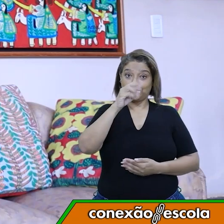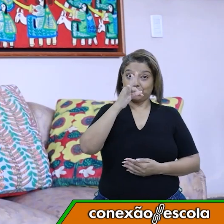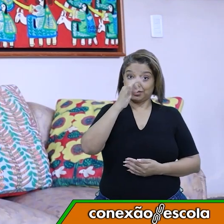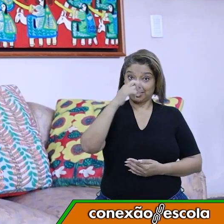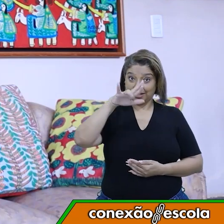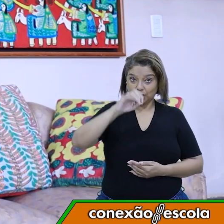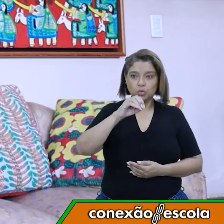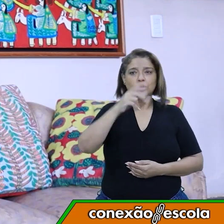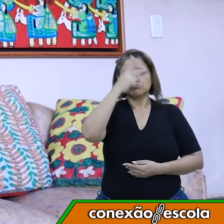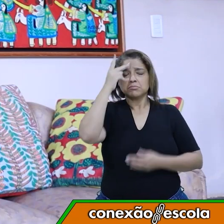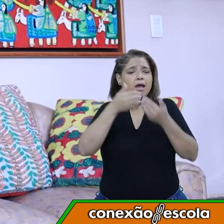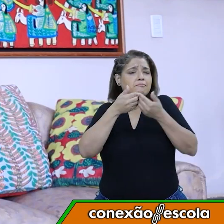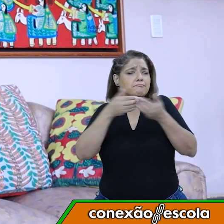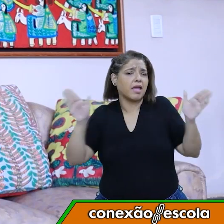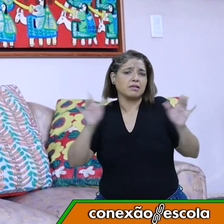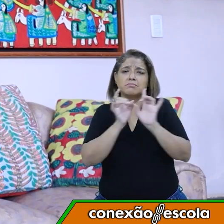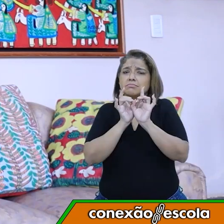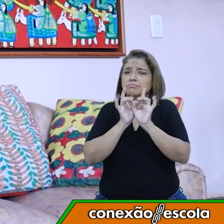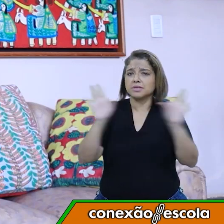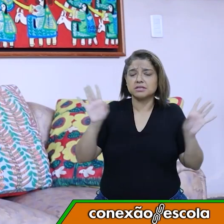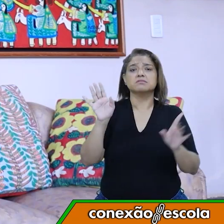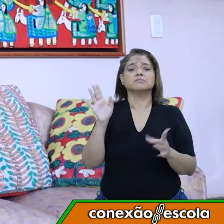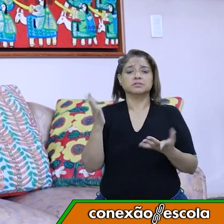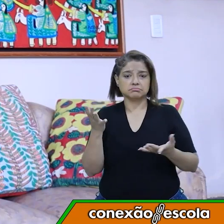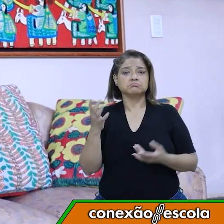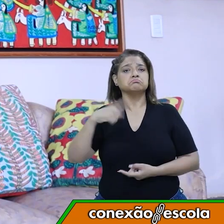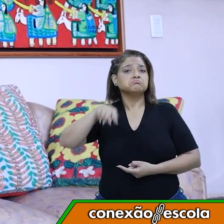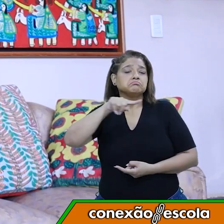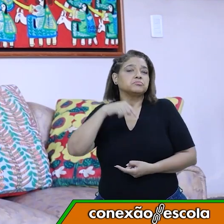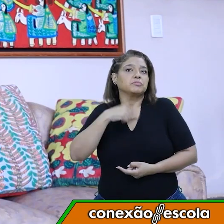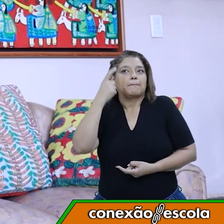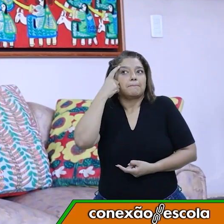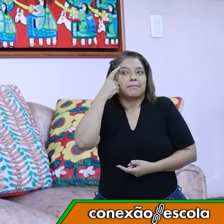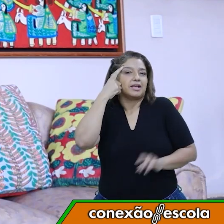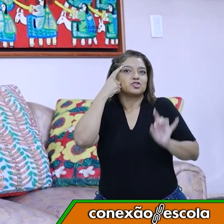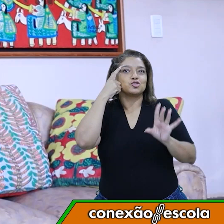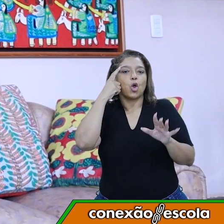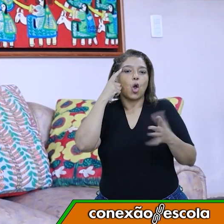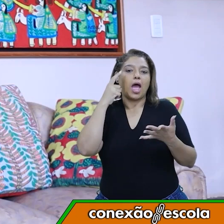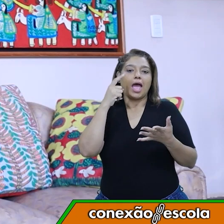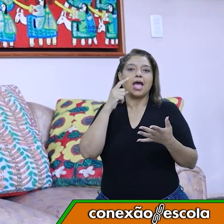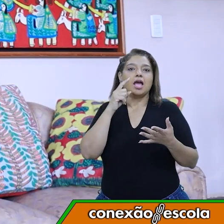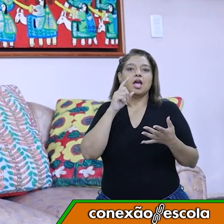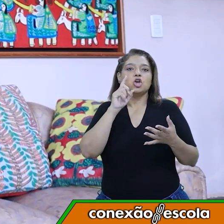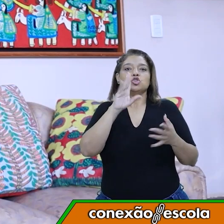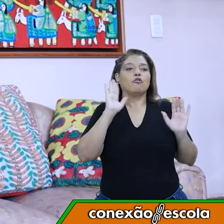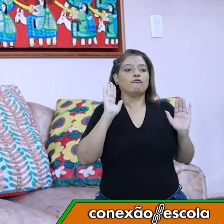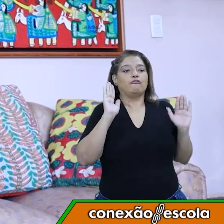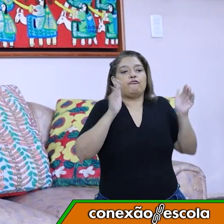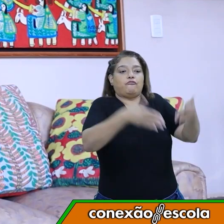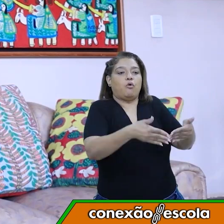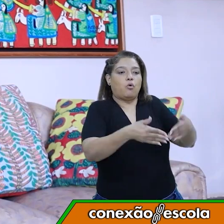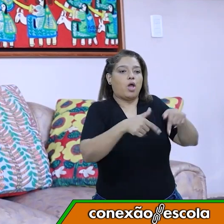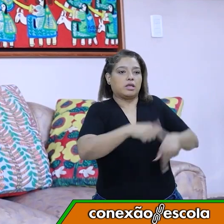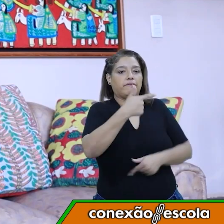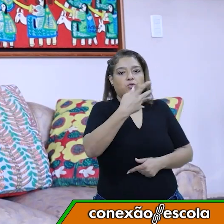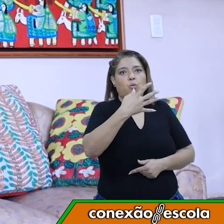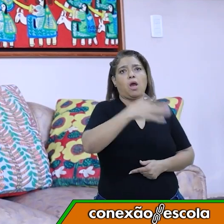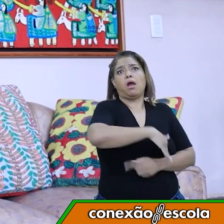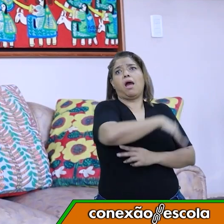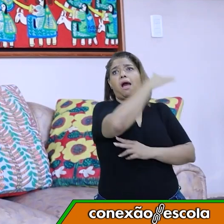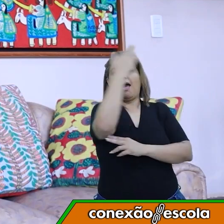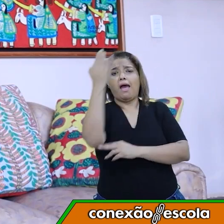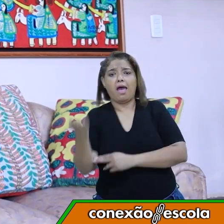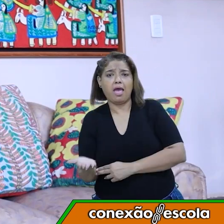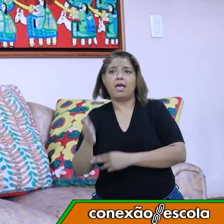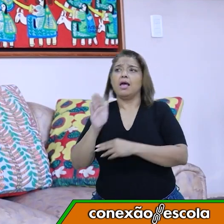para vocês e a gente, como fala, a gente não fica totalmente a critério, entendeu? De estar aqui 24 horas para